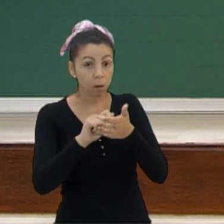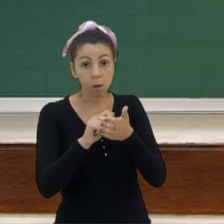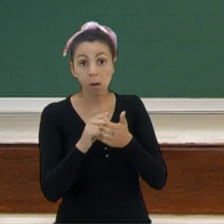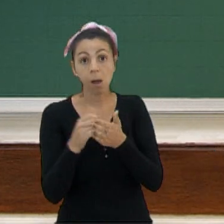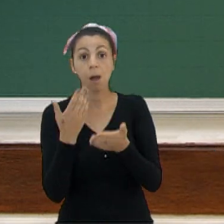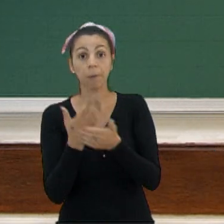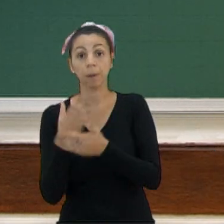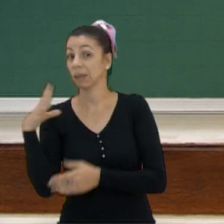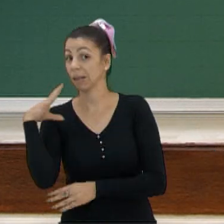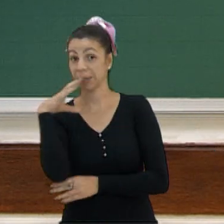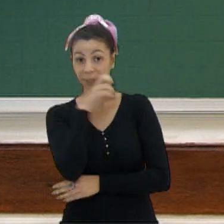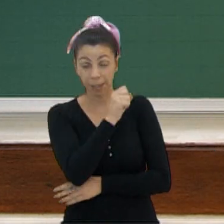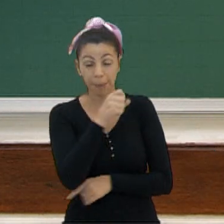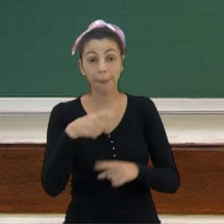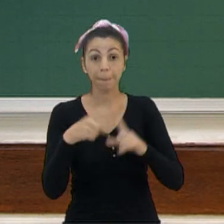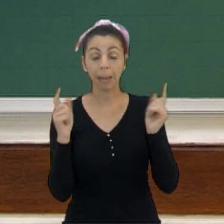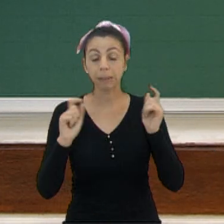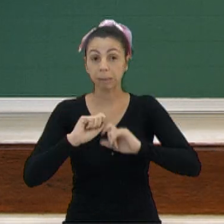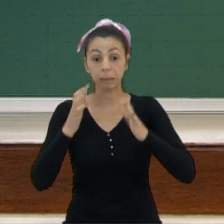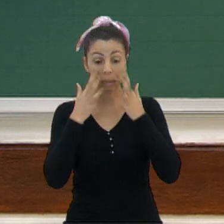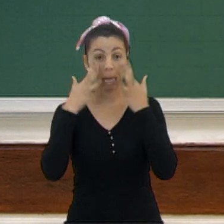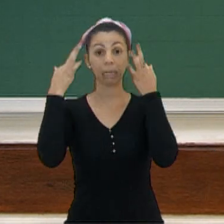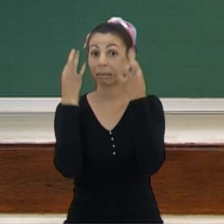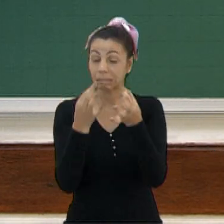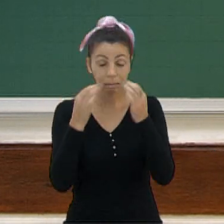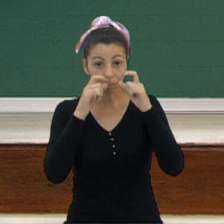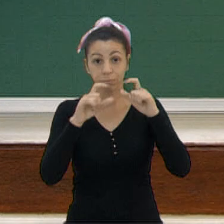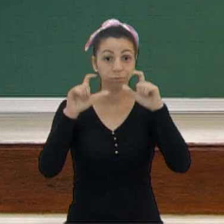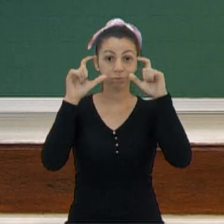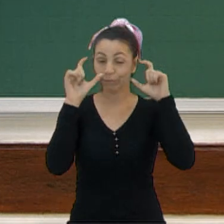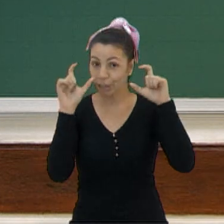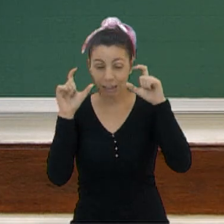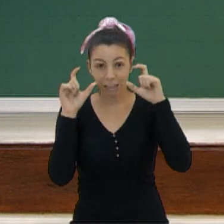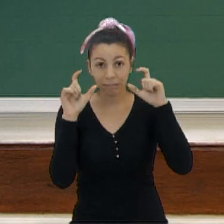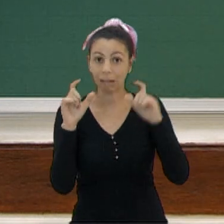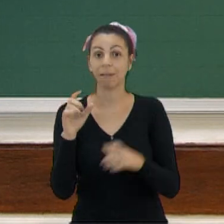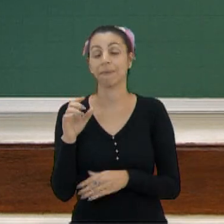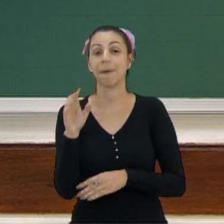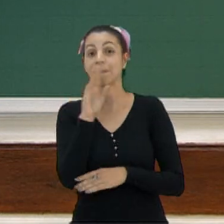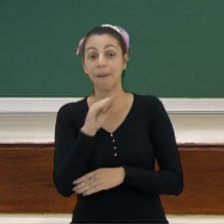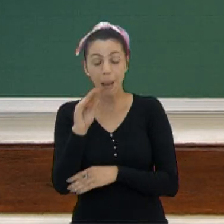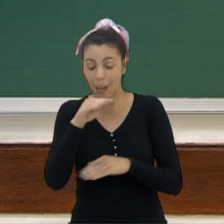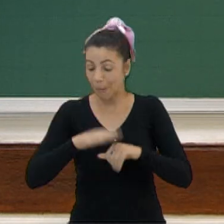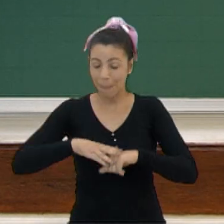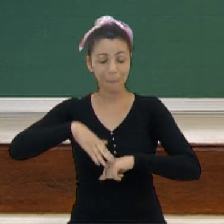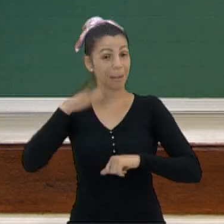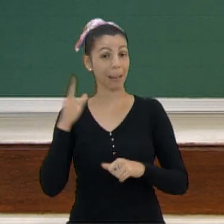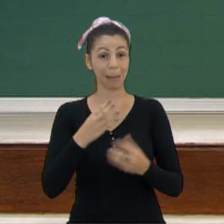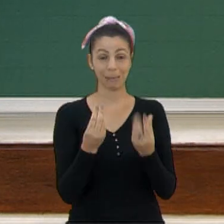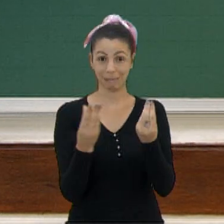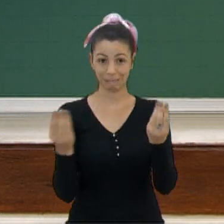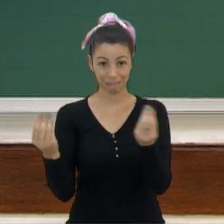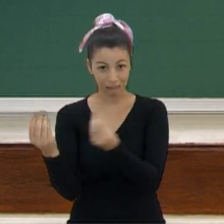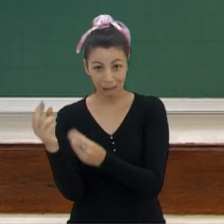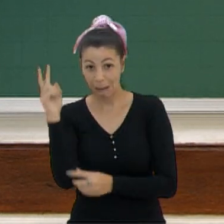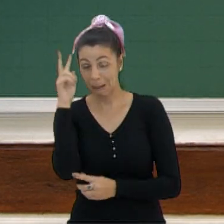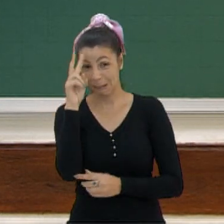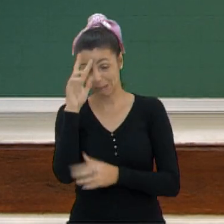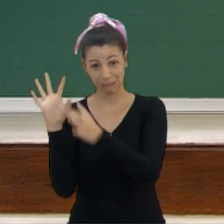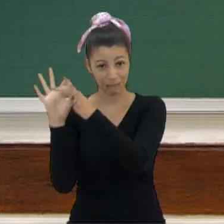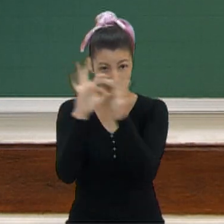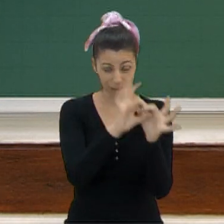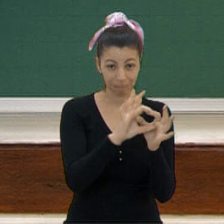rápida, mas a gente tem que prestar atenção aqui, que a gente falou bastante nessa aula, principalmente sobre o contexto histórico. Então vamos